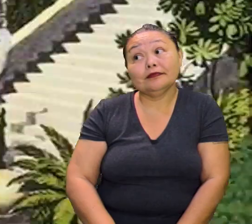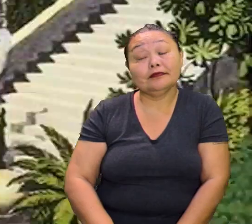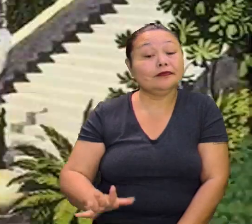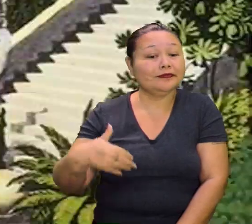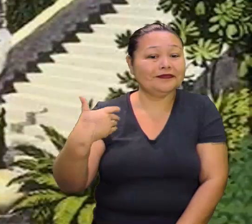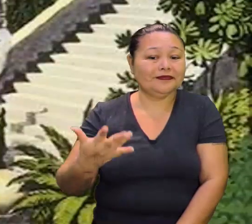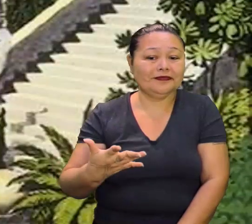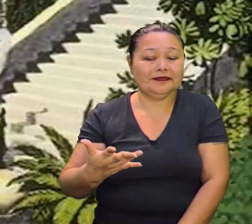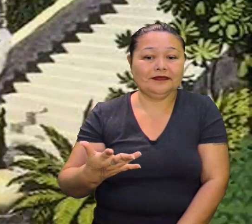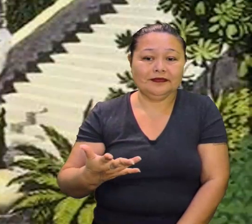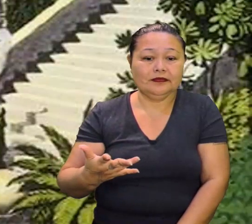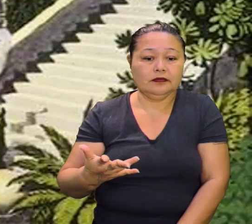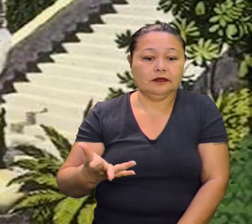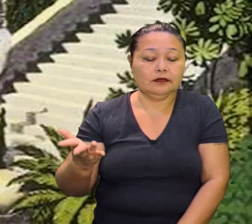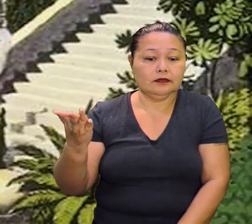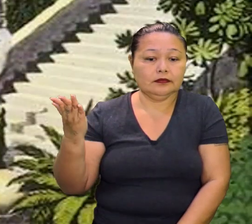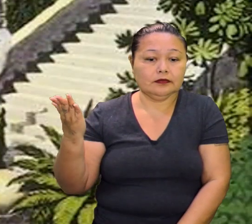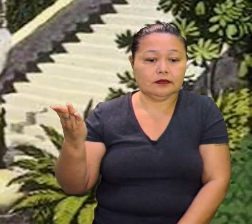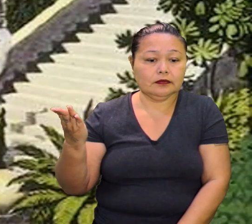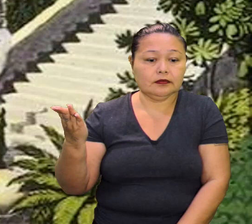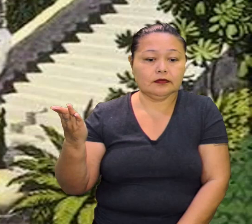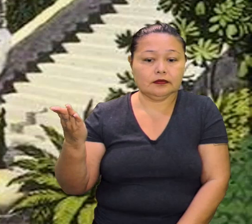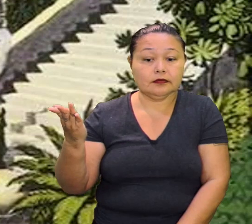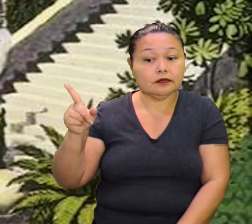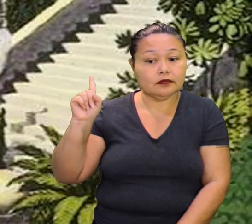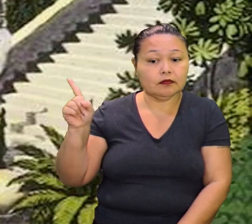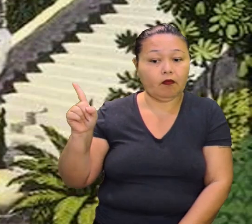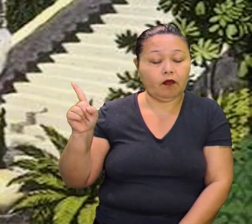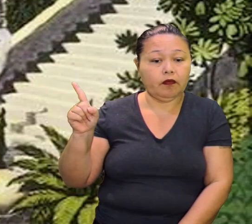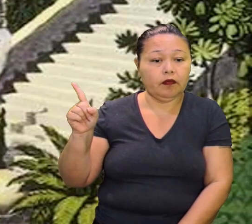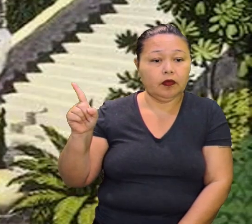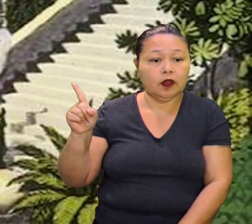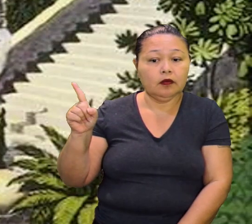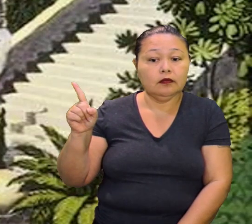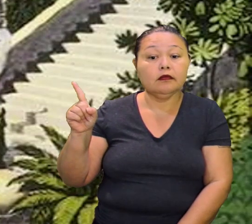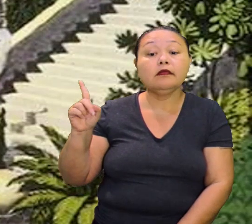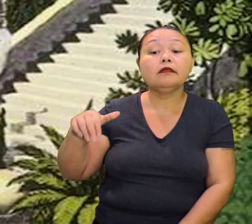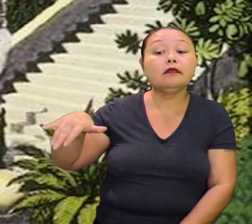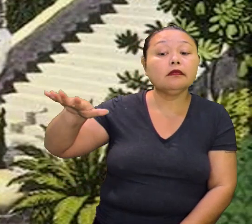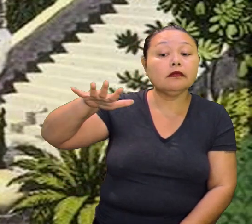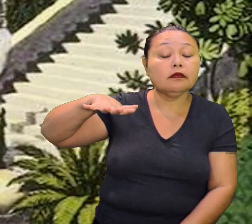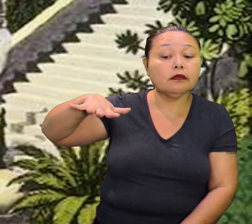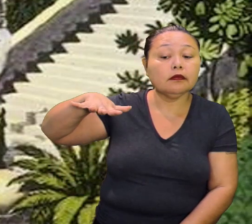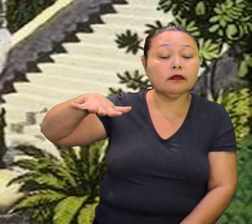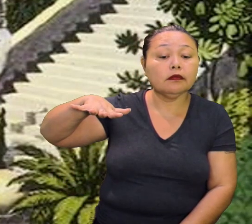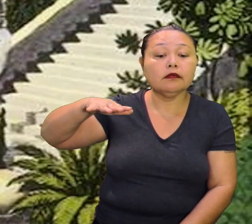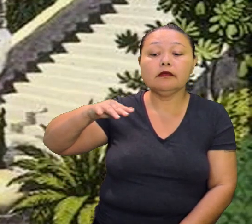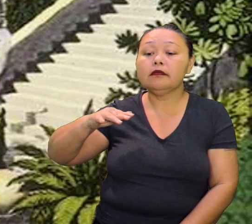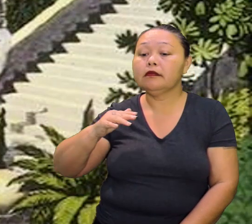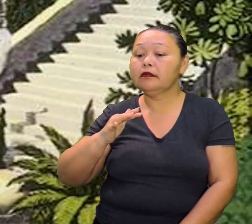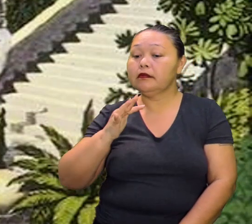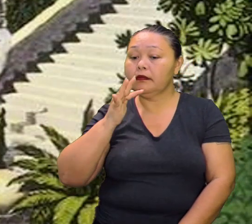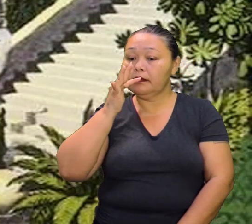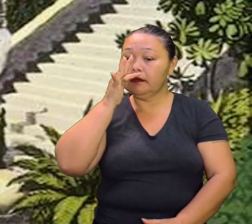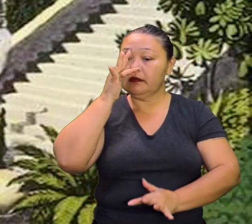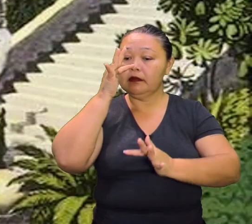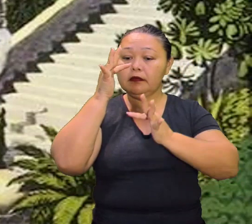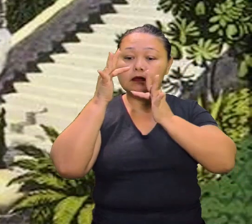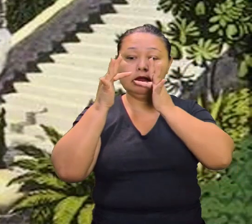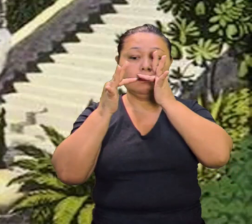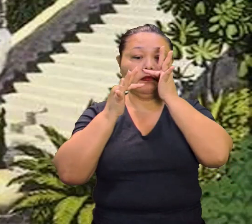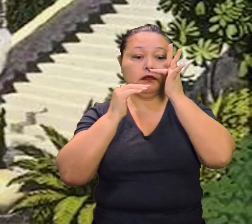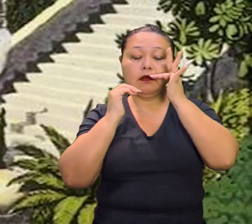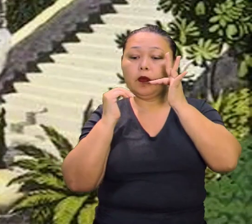Vamos lá. Olha aí. Esse aí é quem? É o jardim suspenso